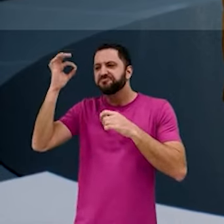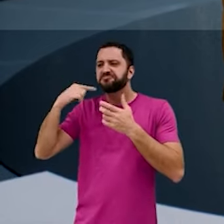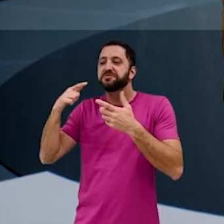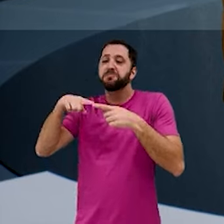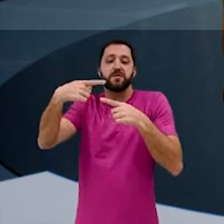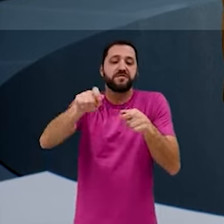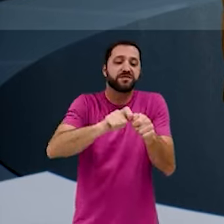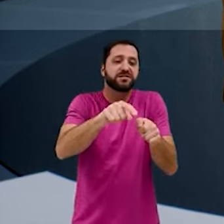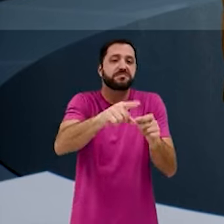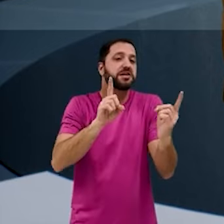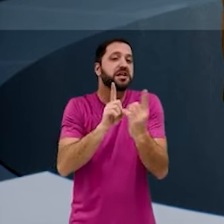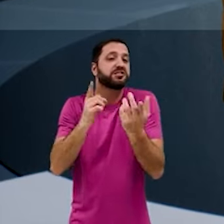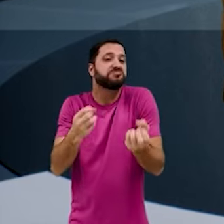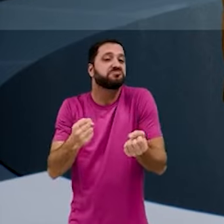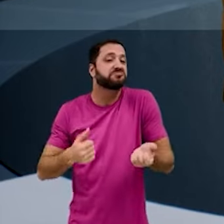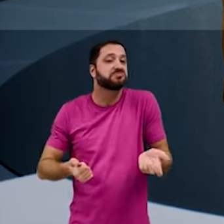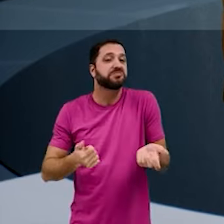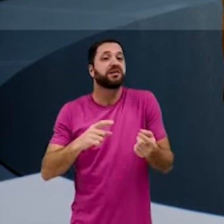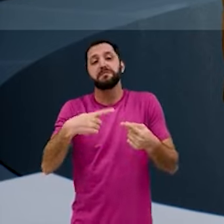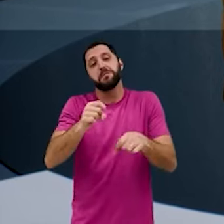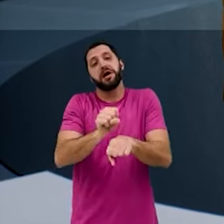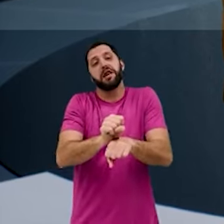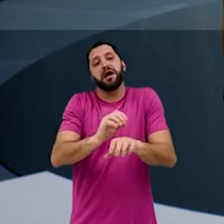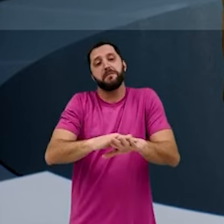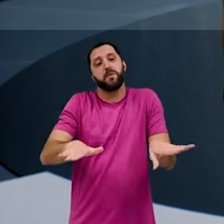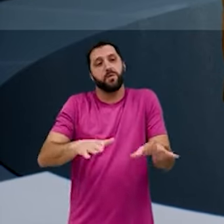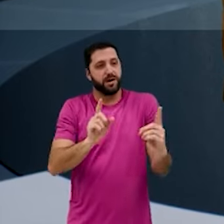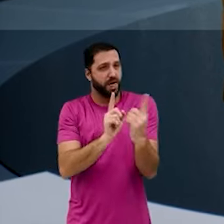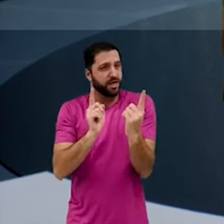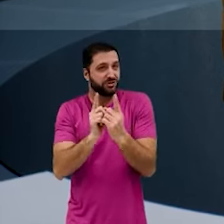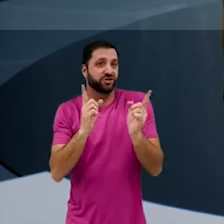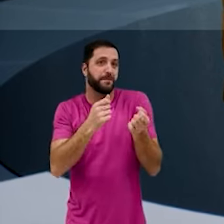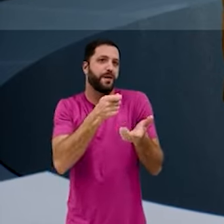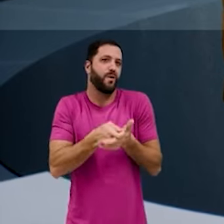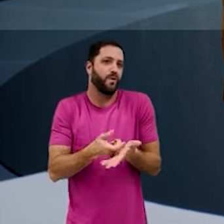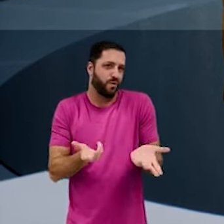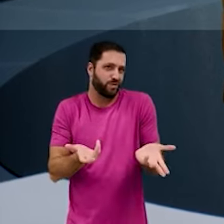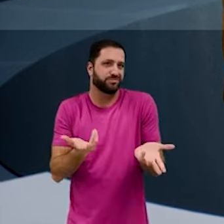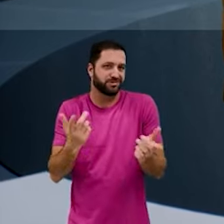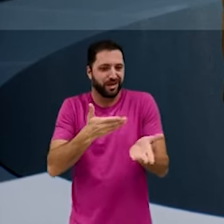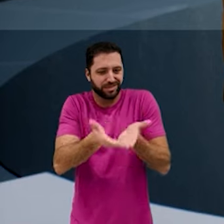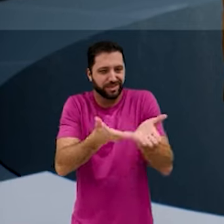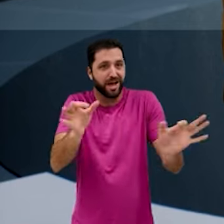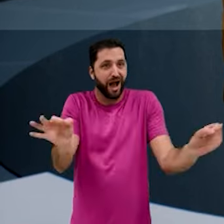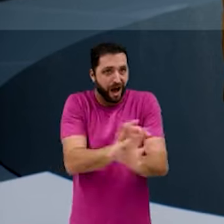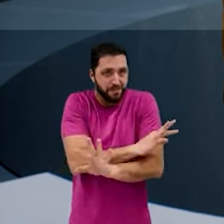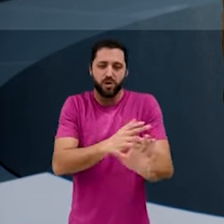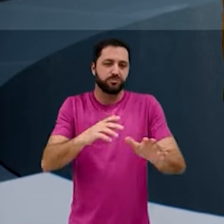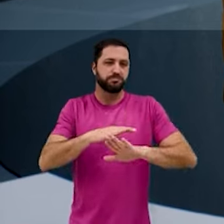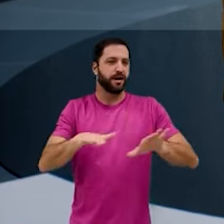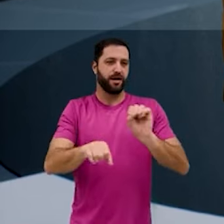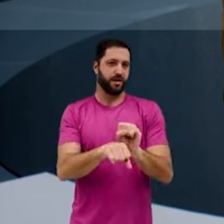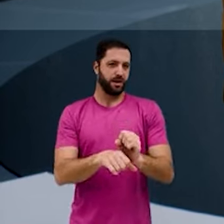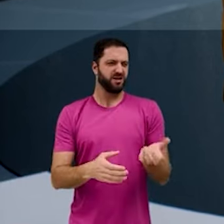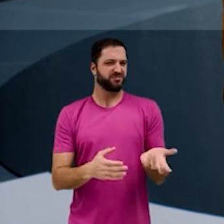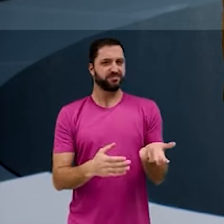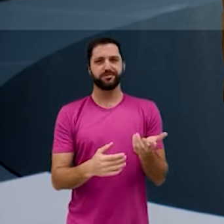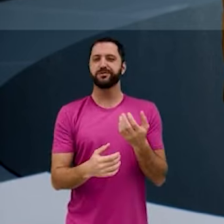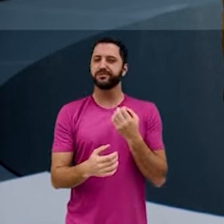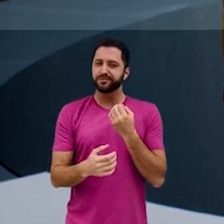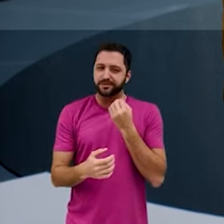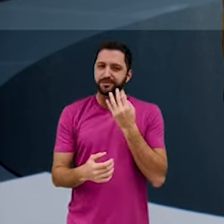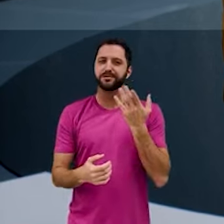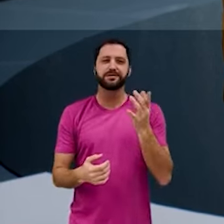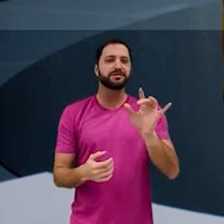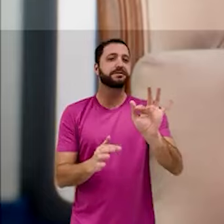a gente tira o trabalho da clínica. Então, olha que loucura. A ideia era só eu aprender para resolver o problema das clientes e a empresa